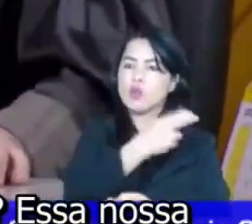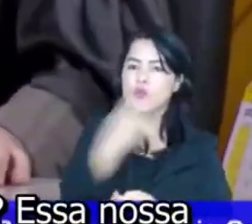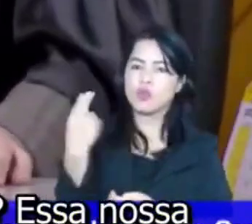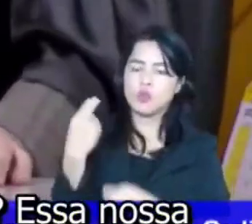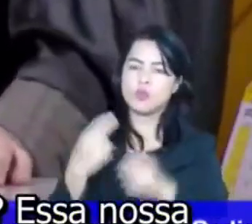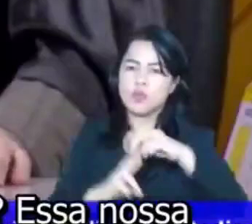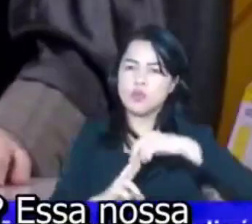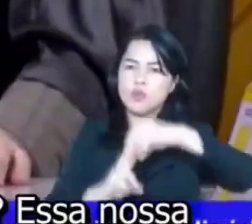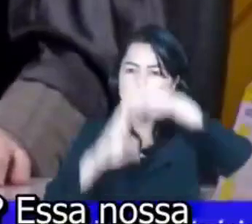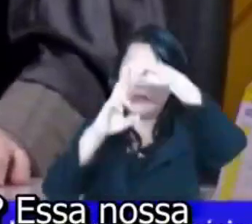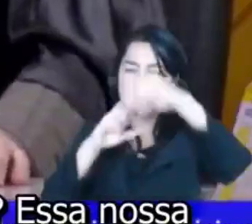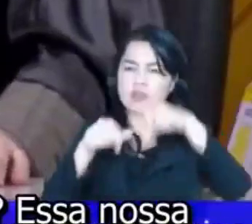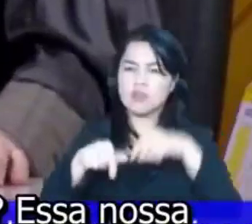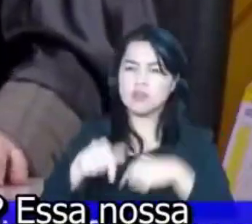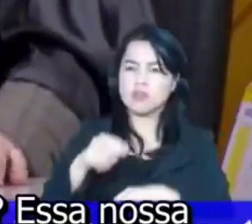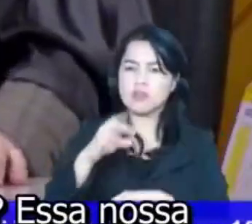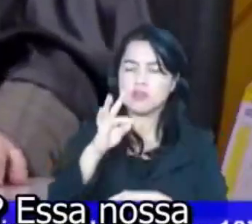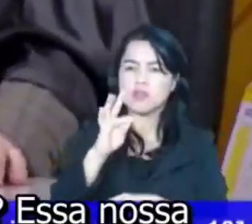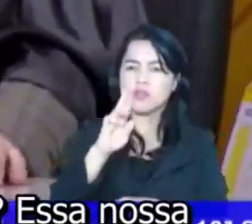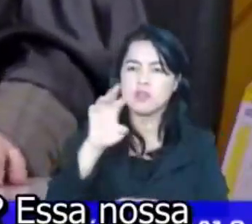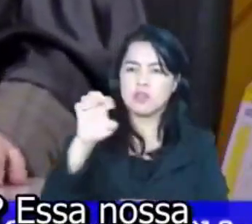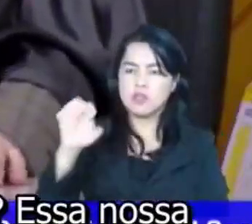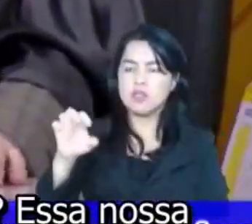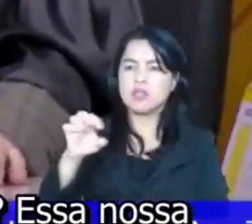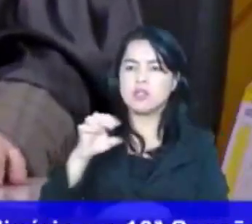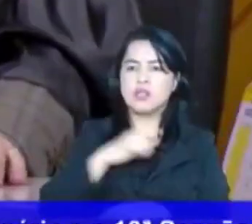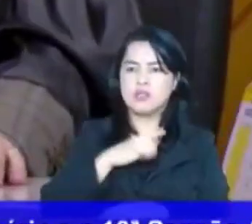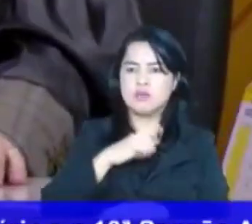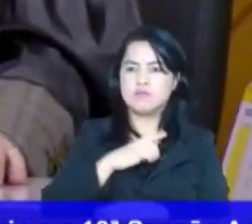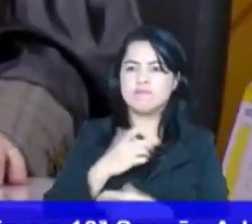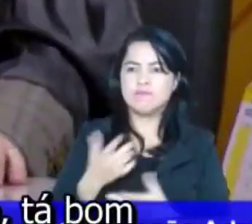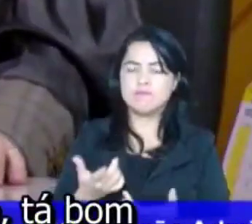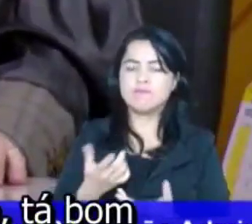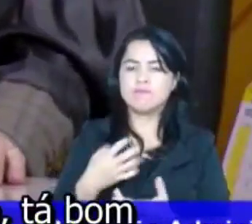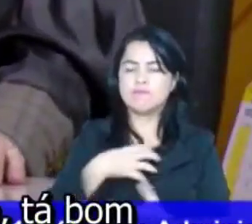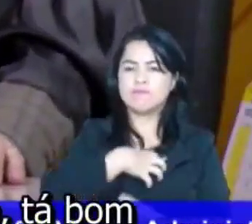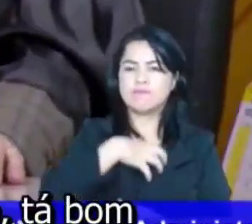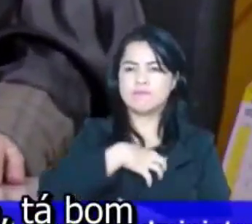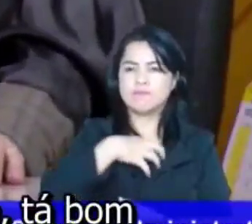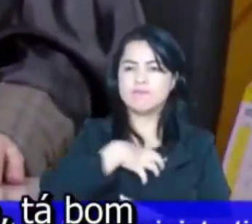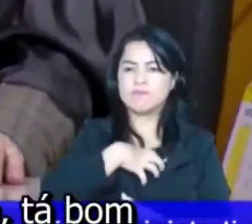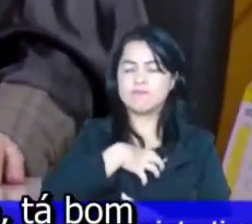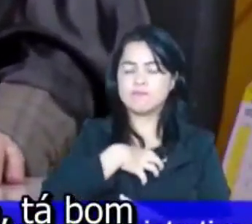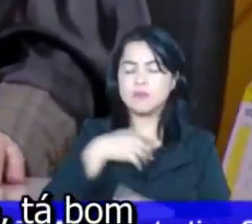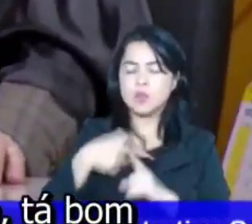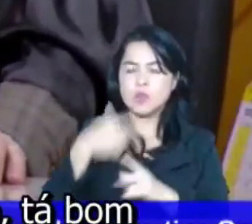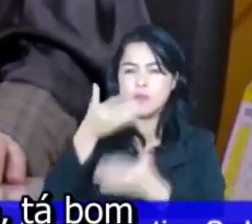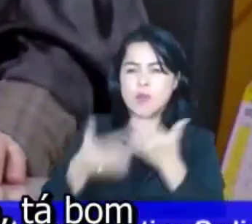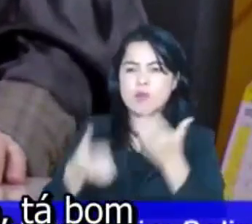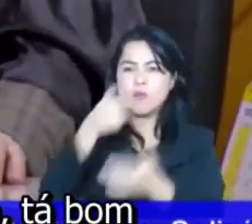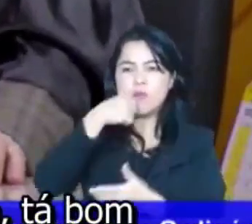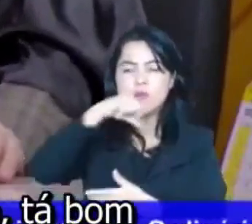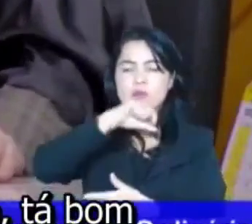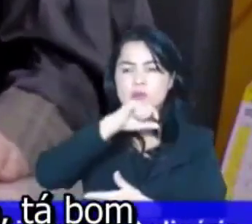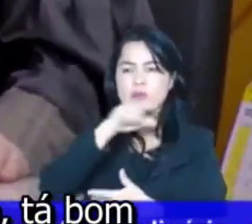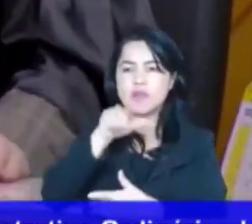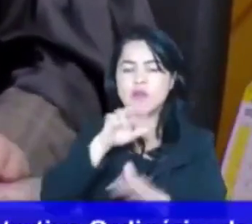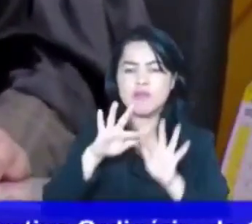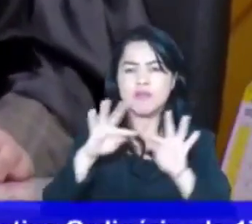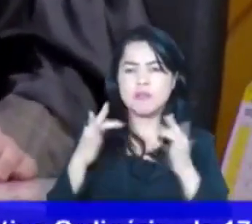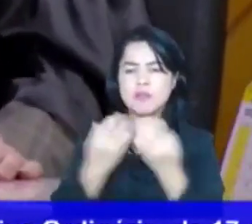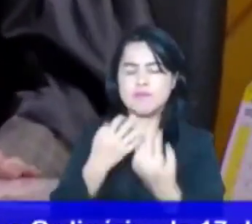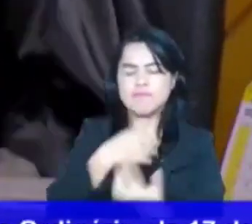aqui do TRE, né? Essa nossa profunda perda, né? Nossos sentimentos para a família, tá